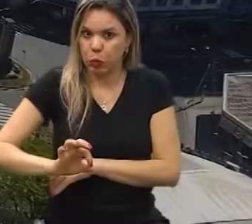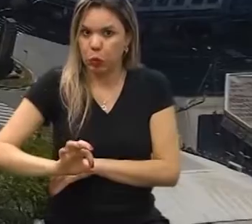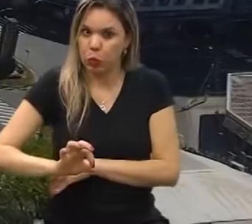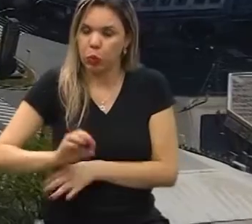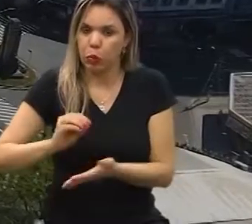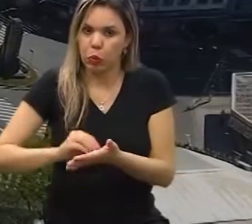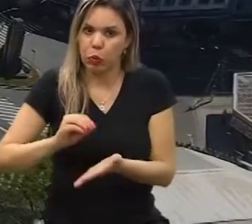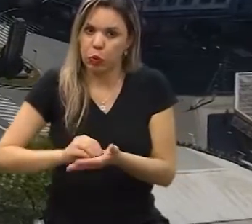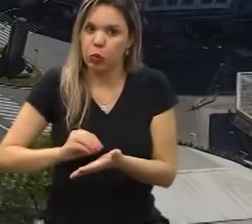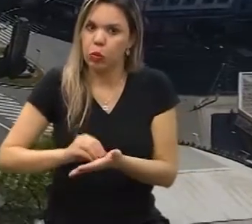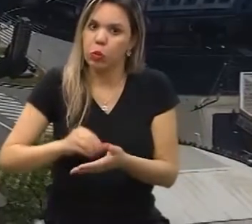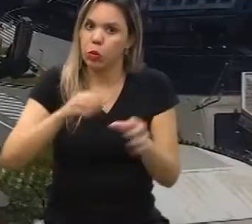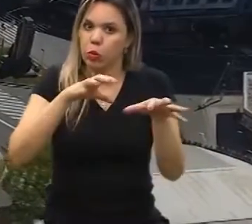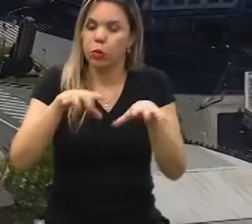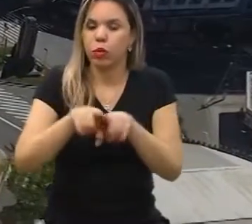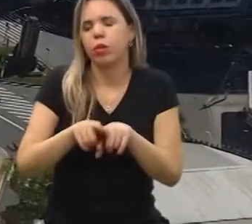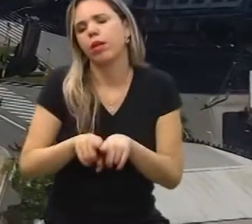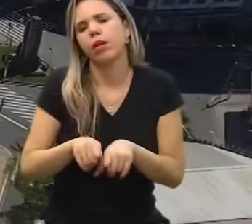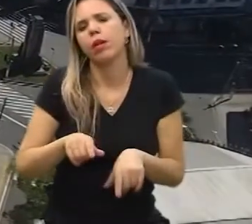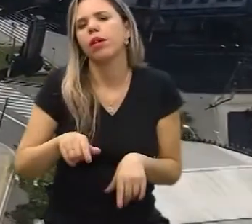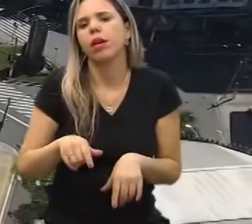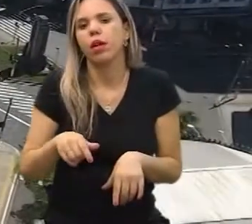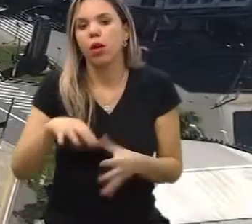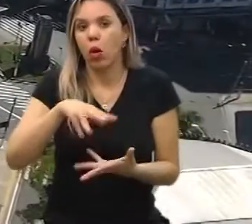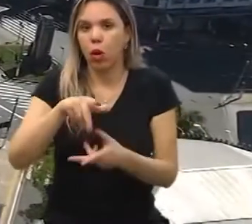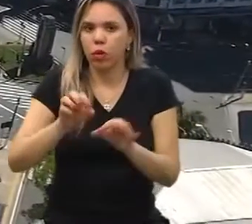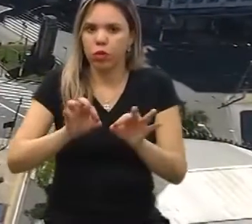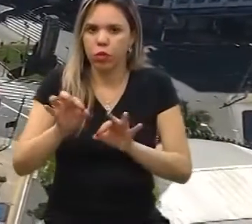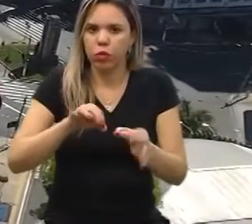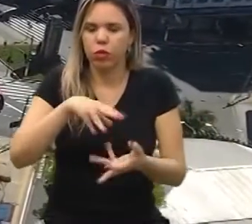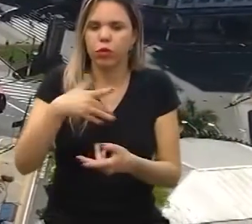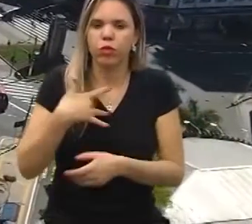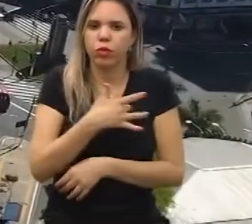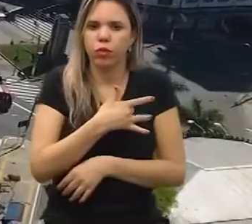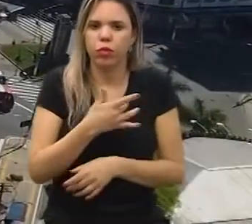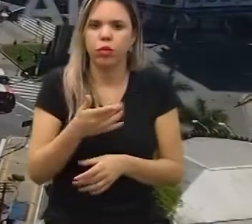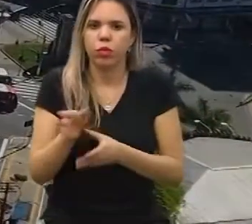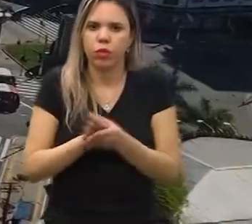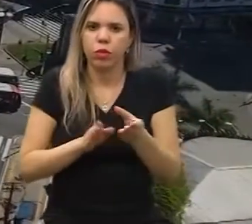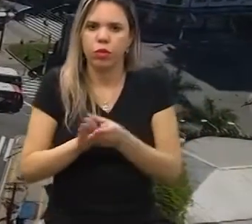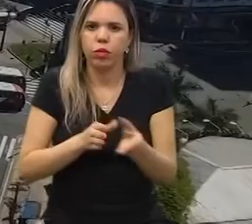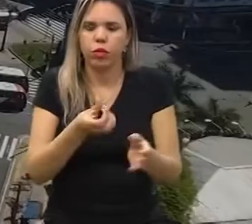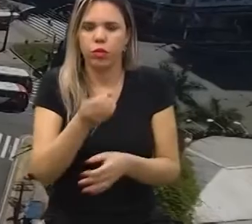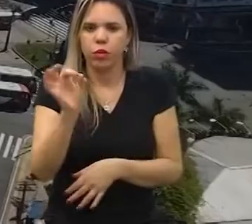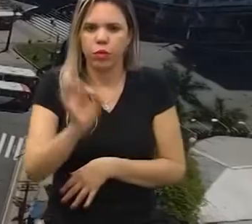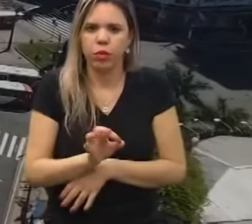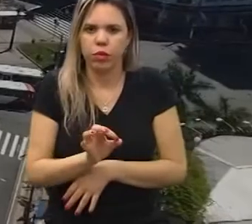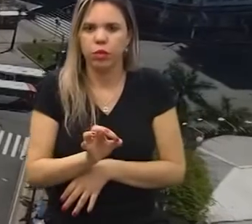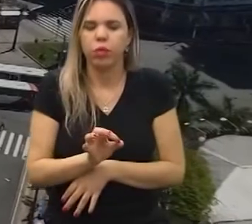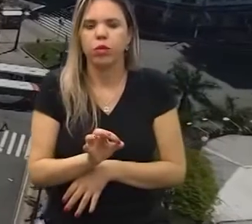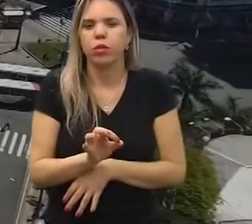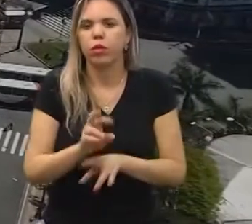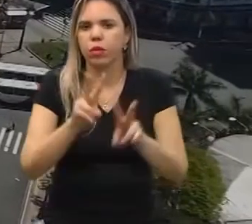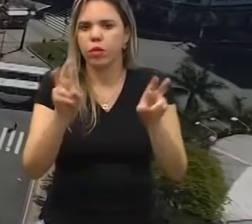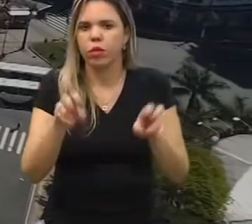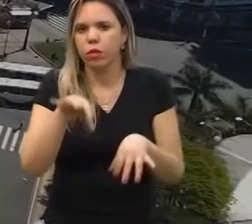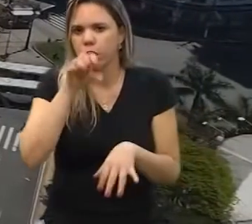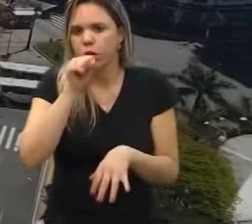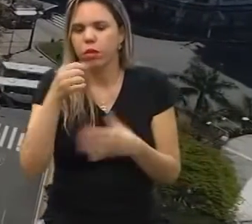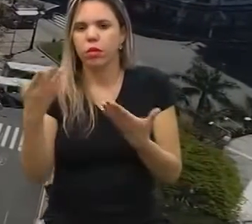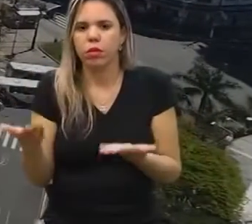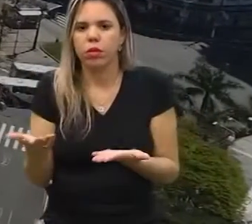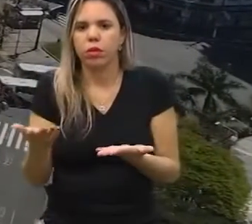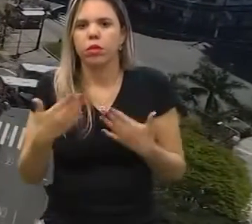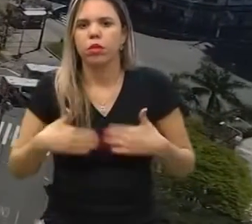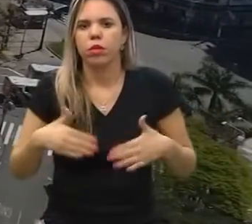19,9%. A Organização Mundial da Saúde recomenda um nível mínimo de 60% de umidade relativa no ar